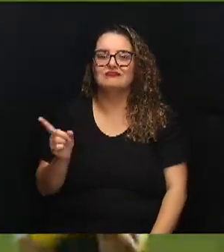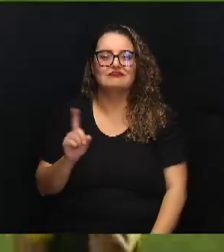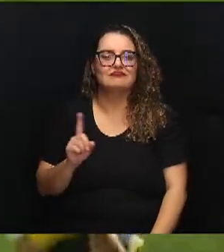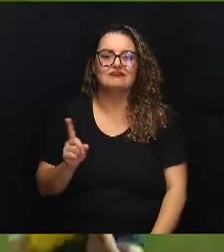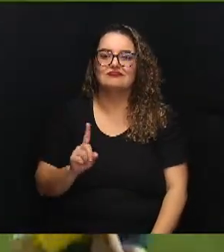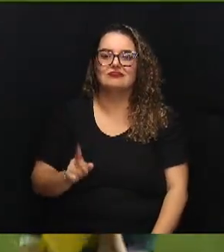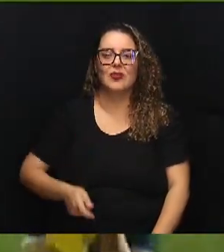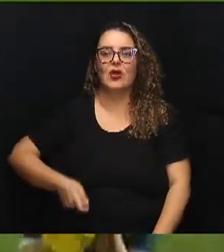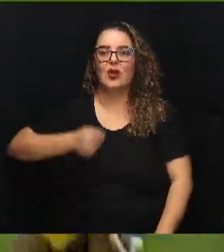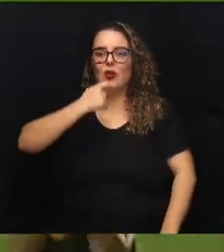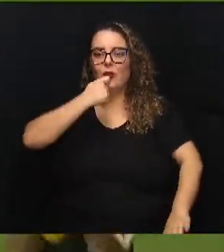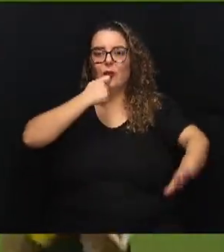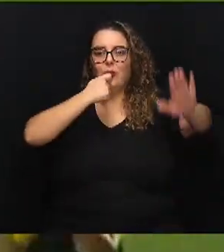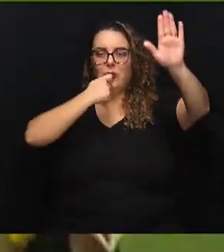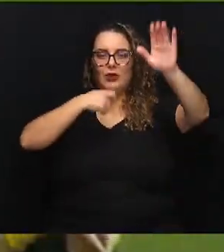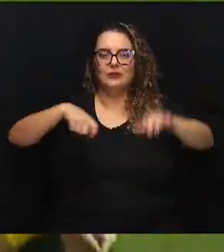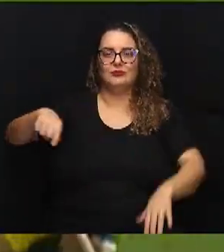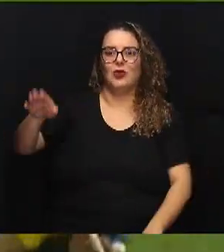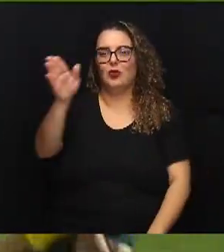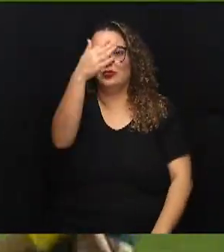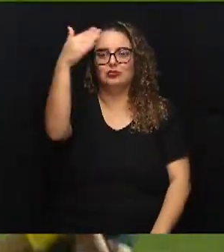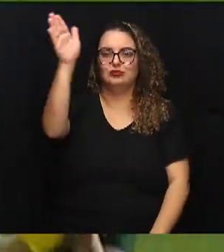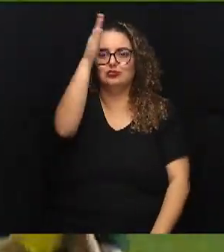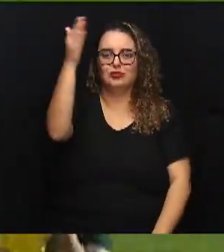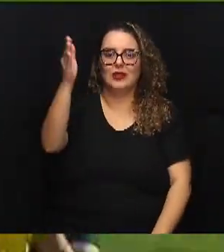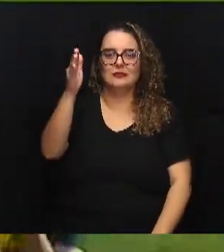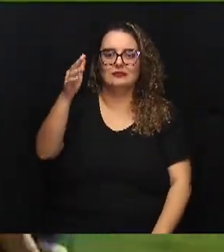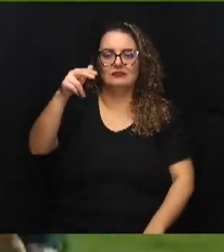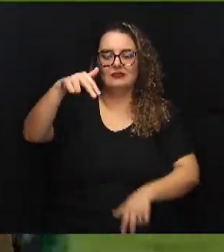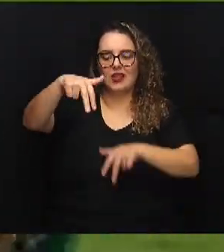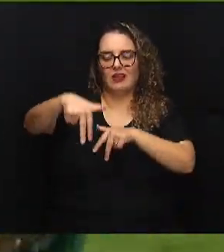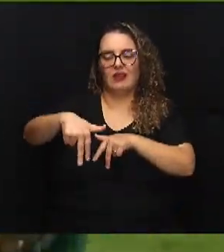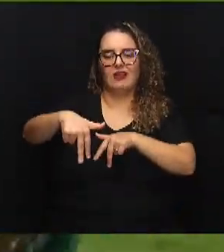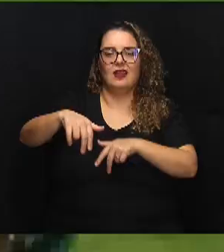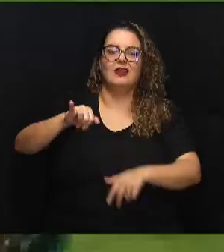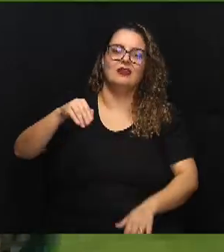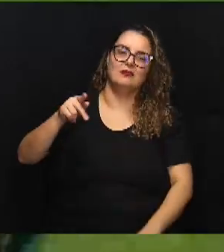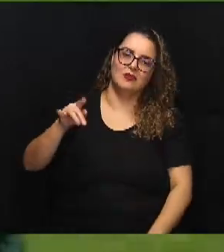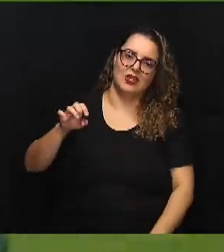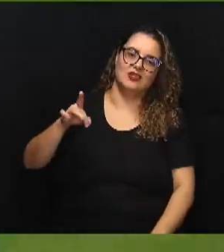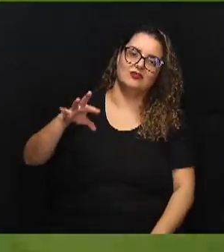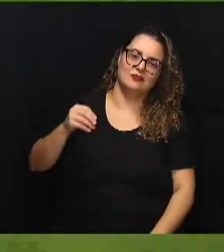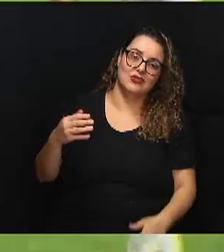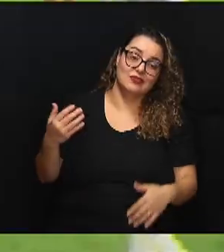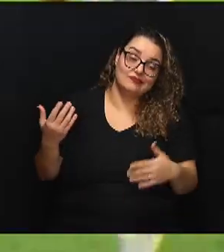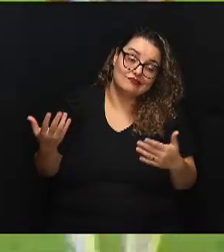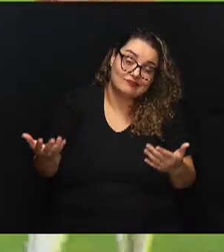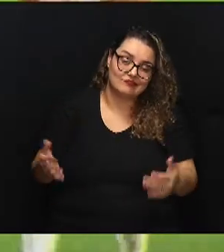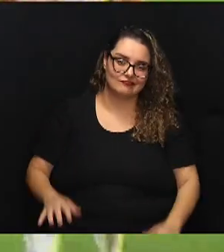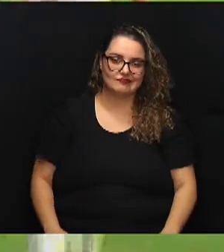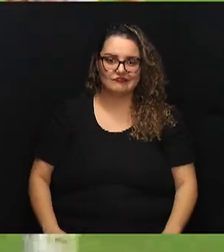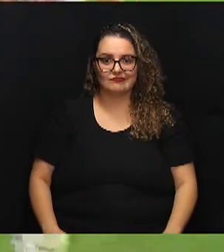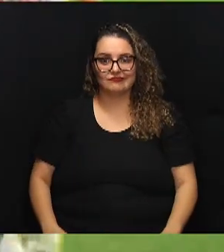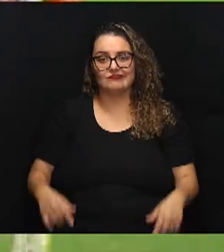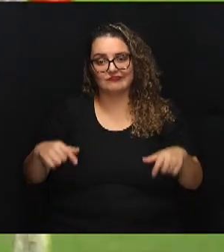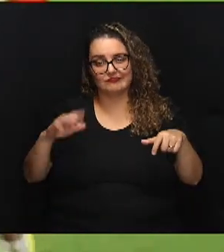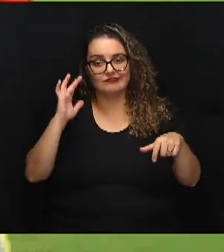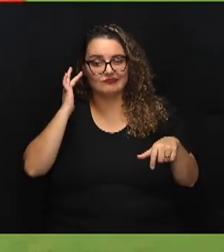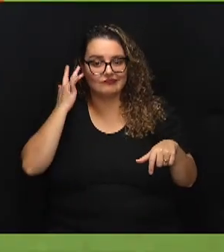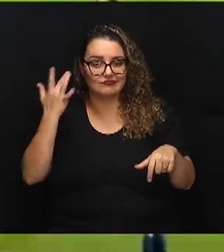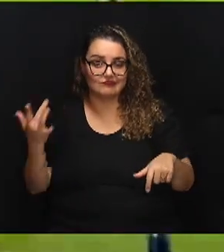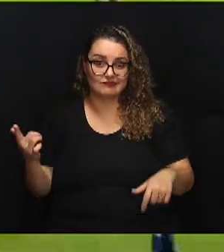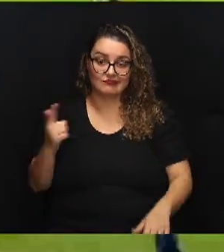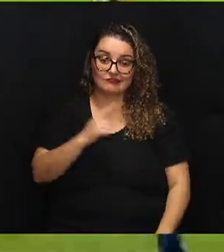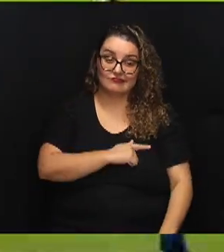auxiliar estava com a bandeira erguida, posição de impedimento, então ficou nisso. No brinco de ouro,